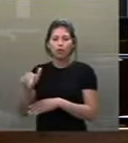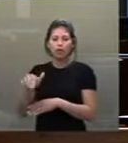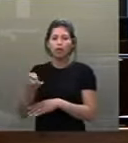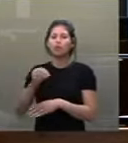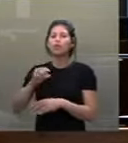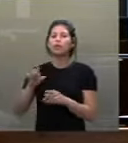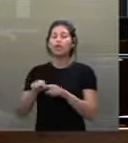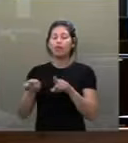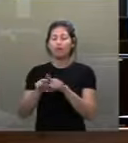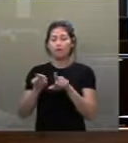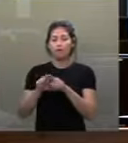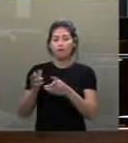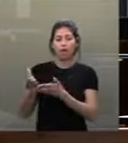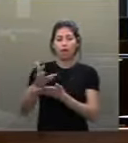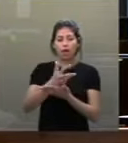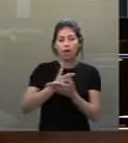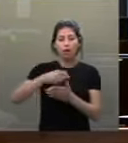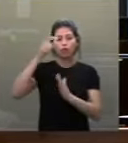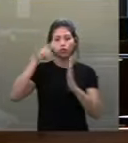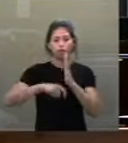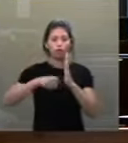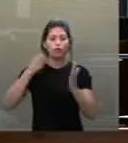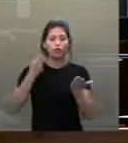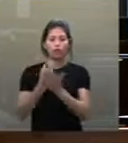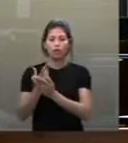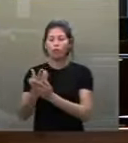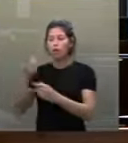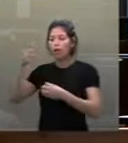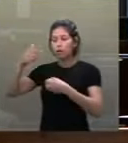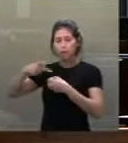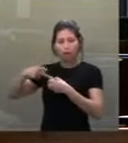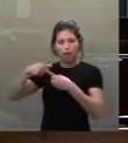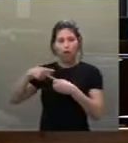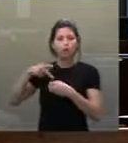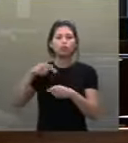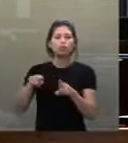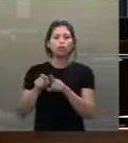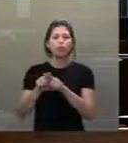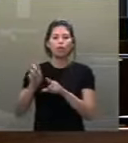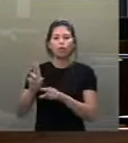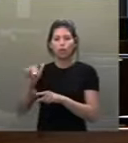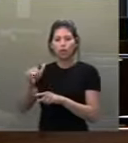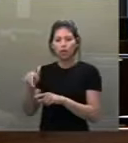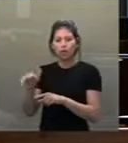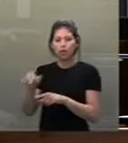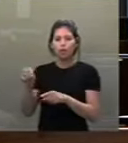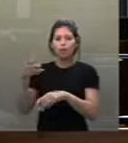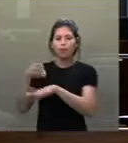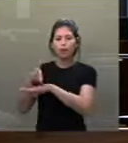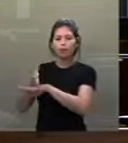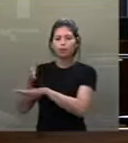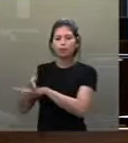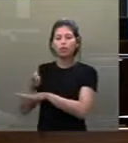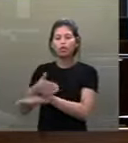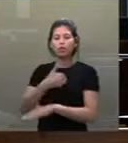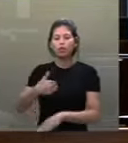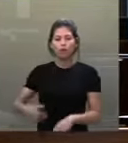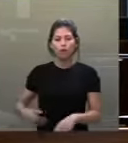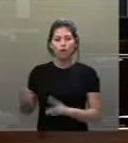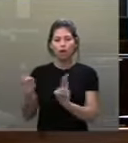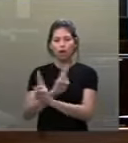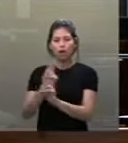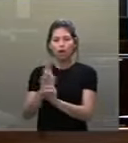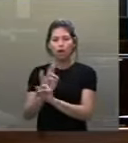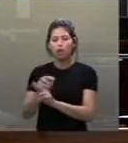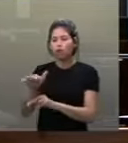excesso de arrecadação dos dividendos pagos pela Petrobras à União e participações governamentais relativas ao setor